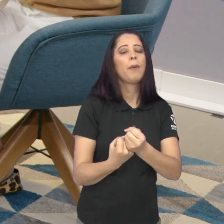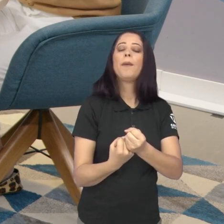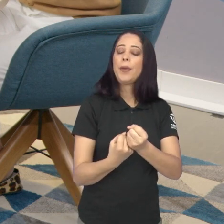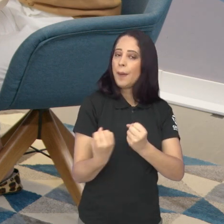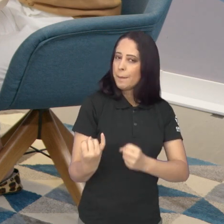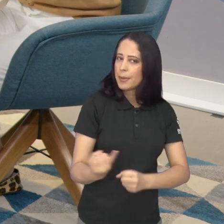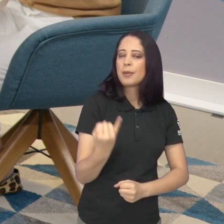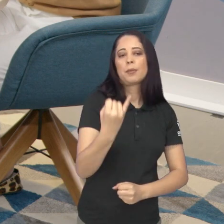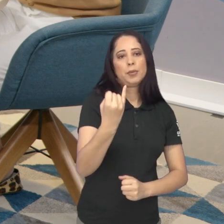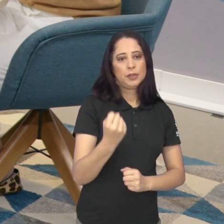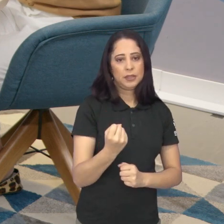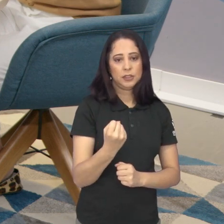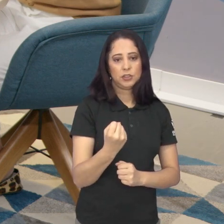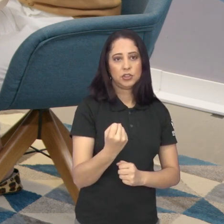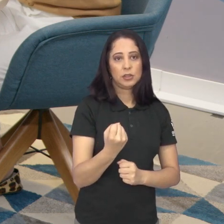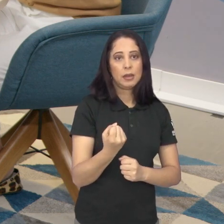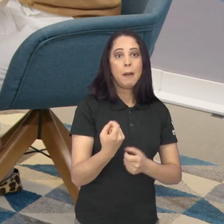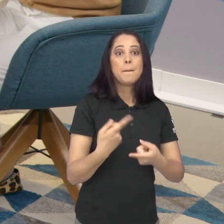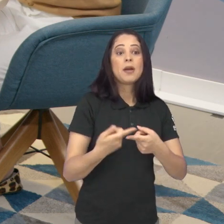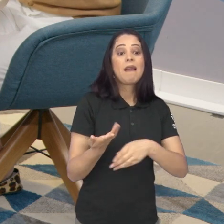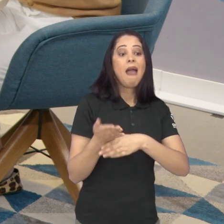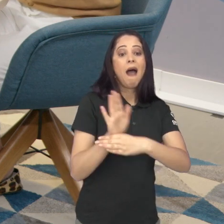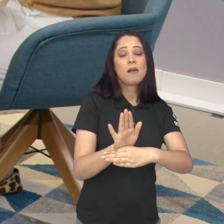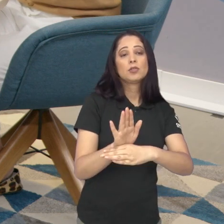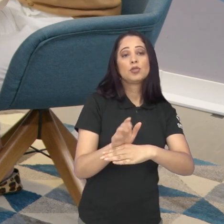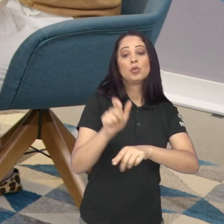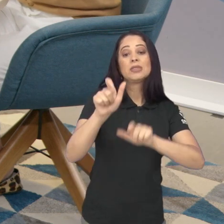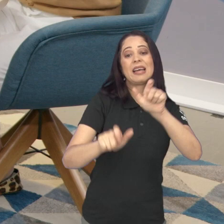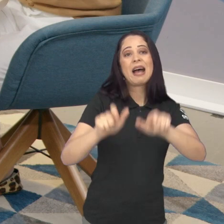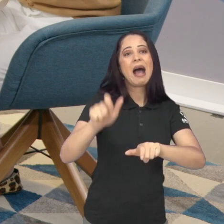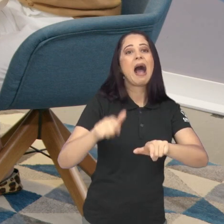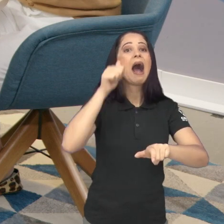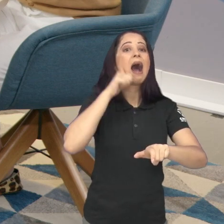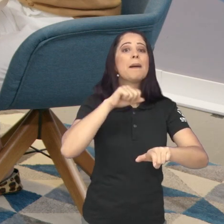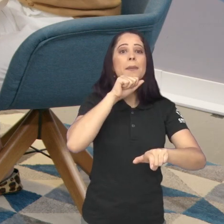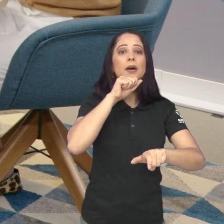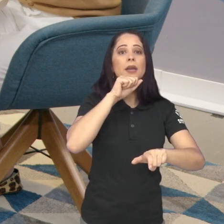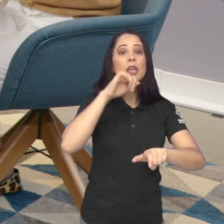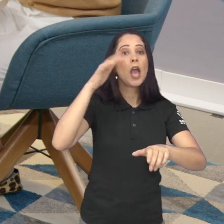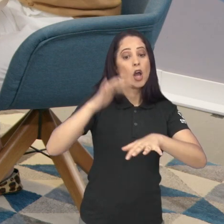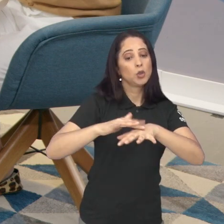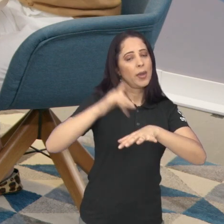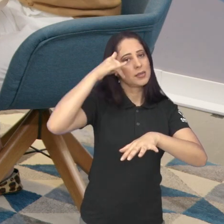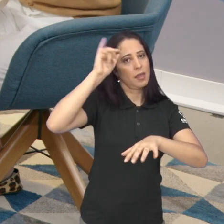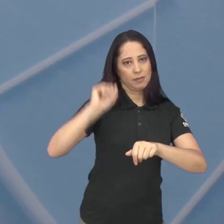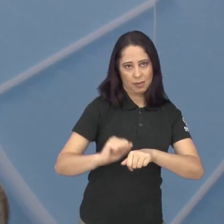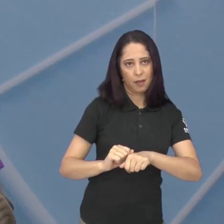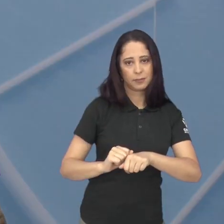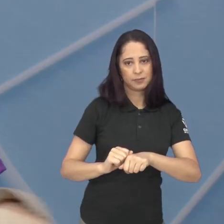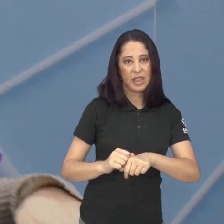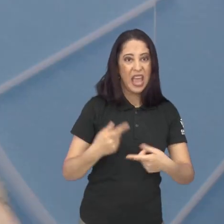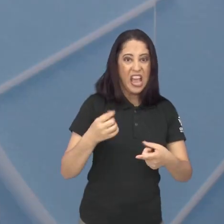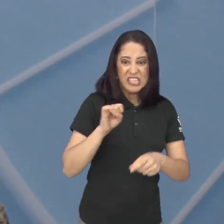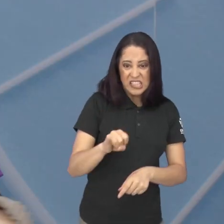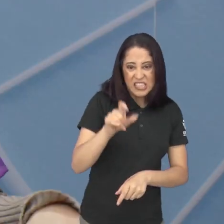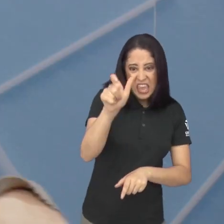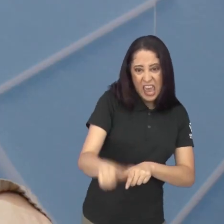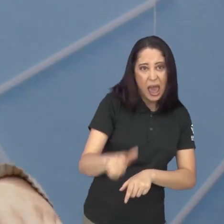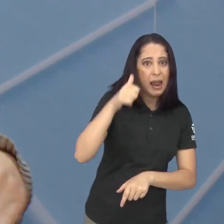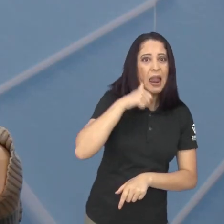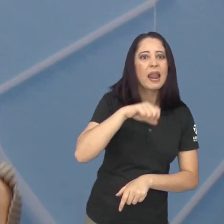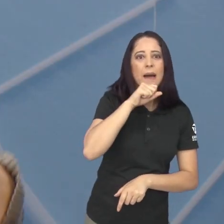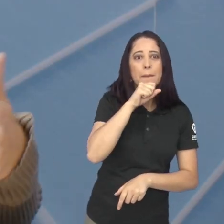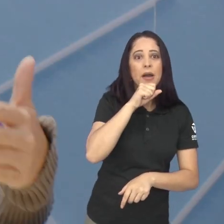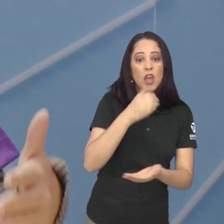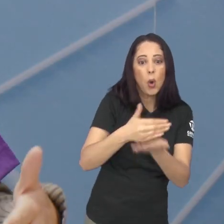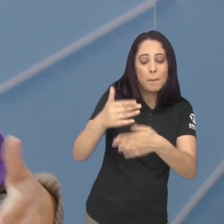para que a gente previna as doenças mentais dessa mãe. Porque é isso, se a mãe adoece, adoece a família. Essa mãe não tem condições